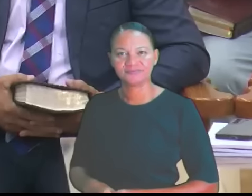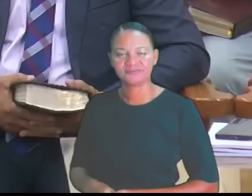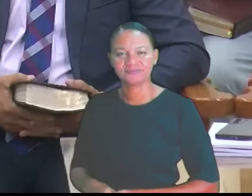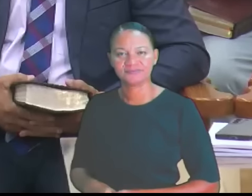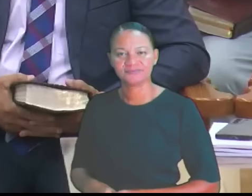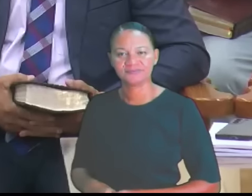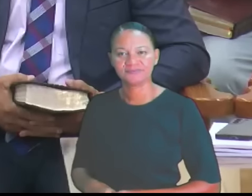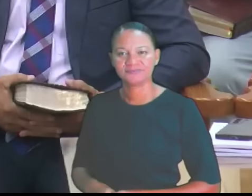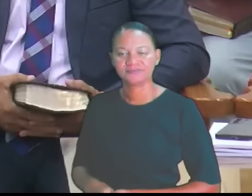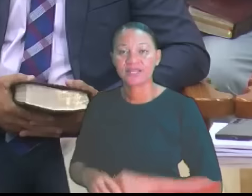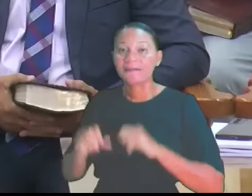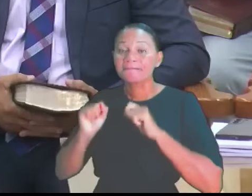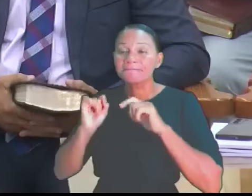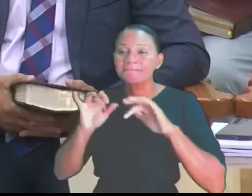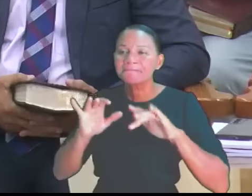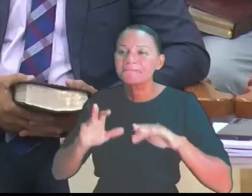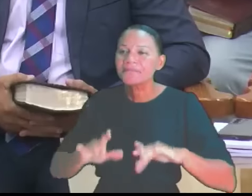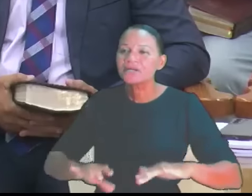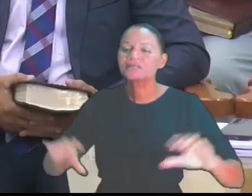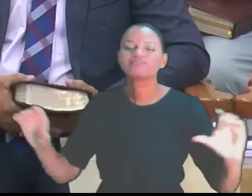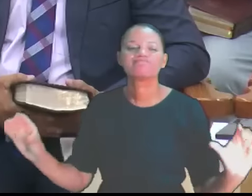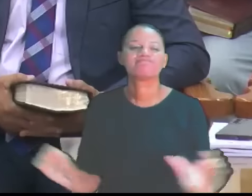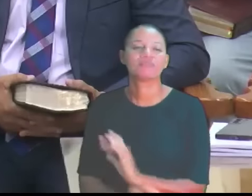A bênção foi completa.